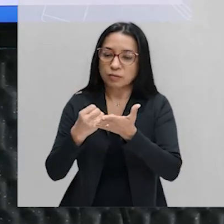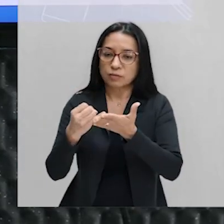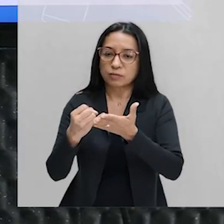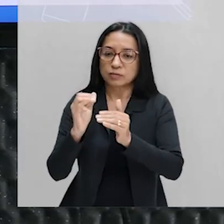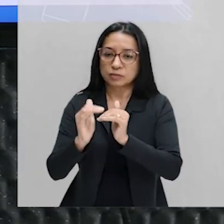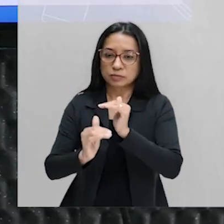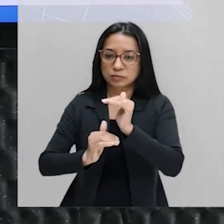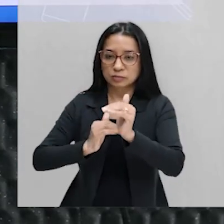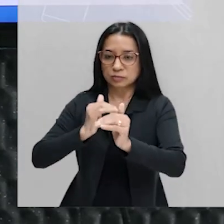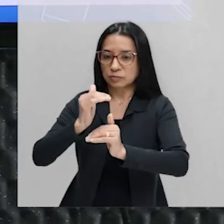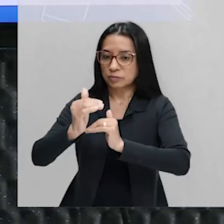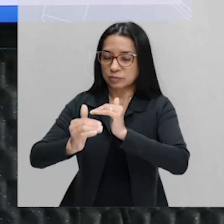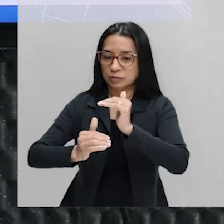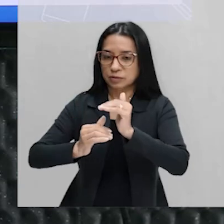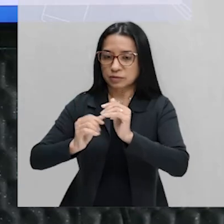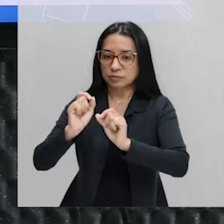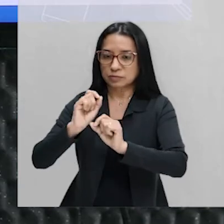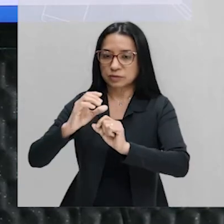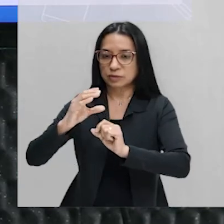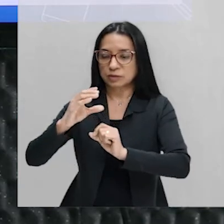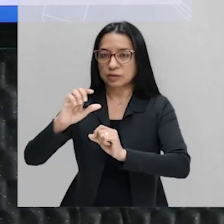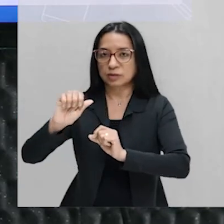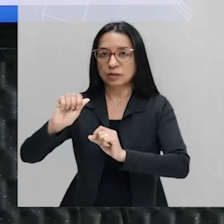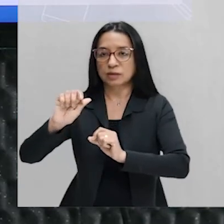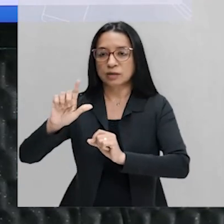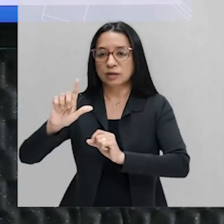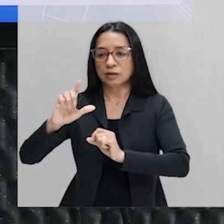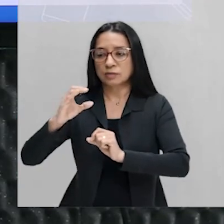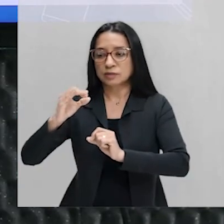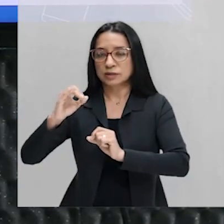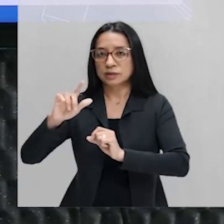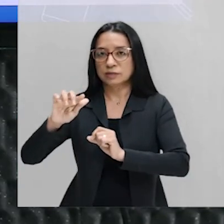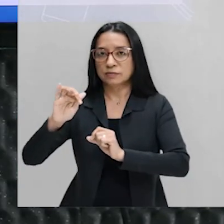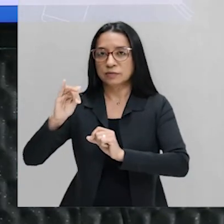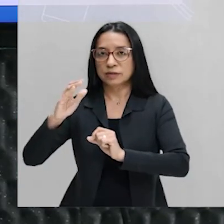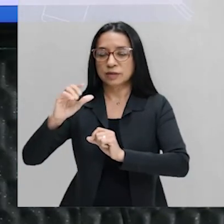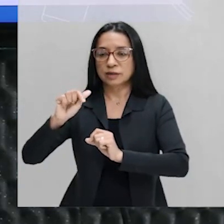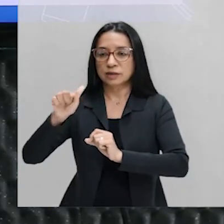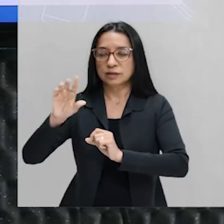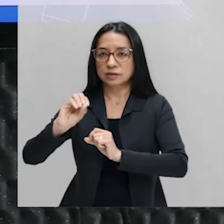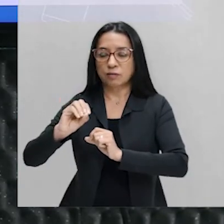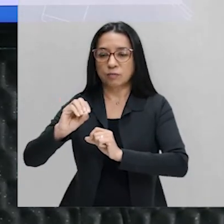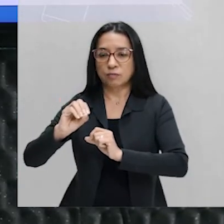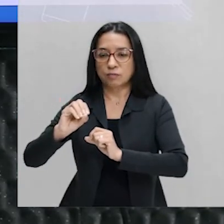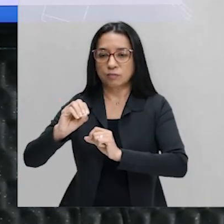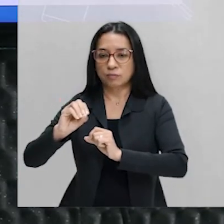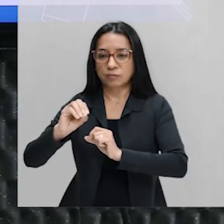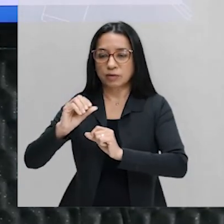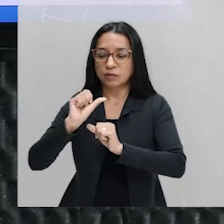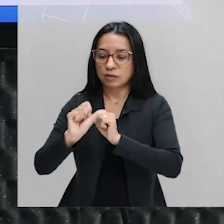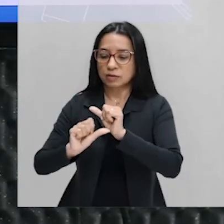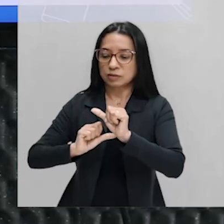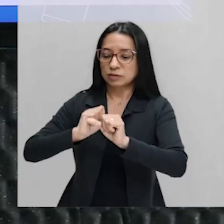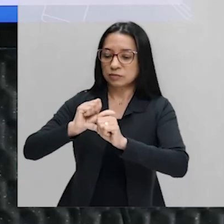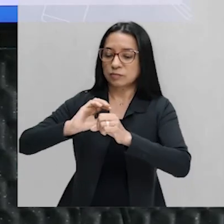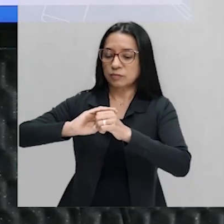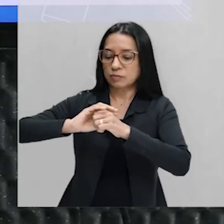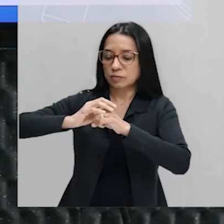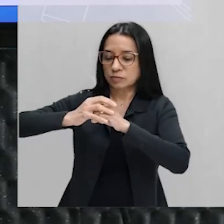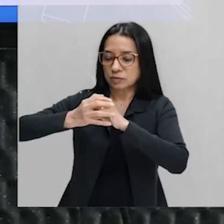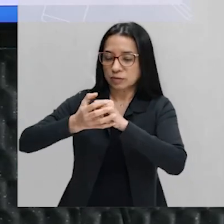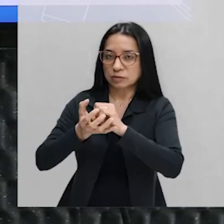de calcificação. E aí vai gerar a formação da casca rígida, que vai auxiliar esse